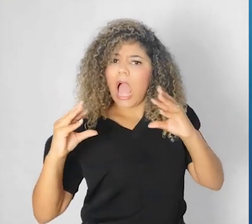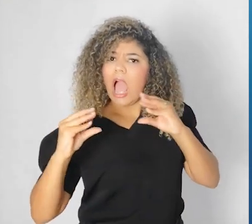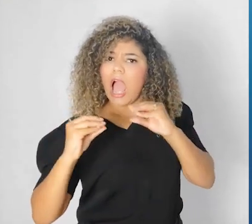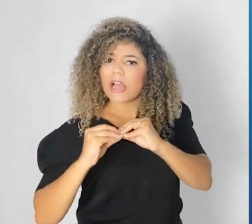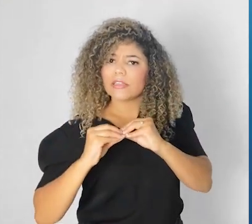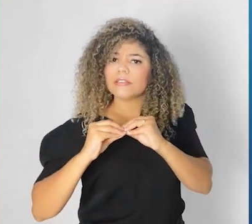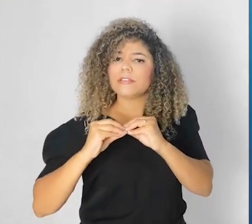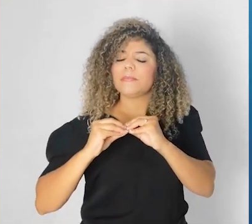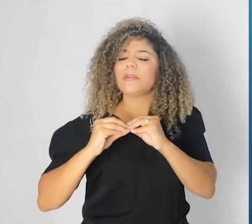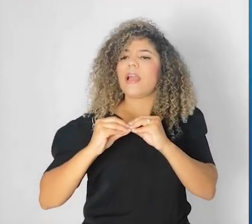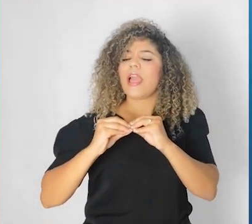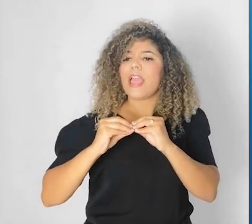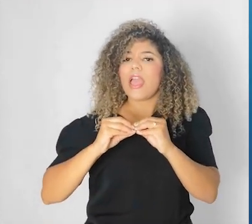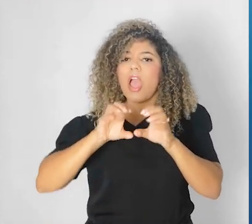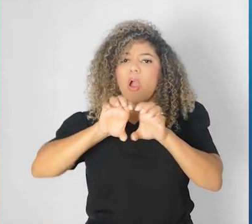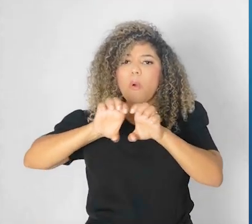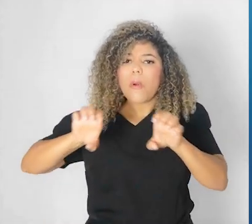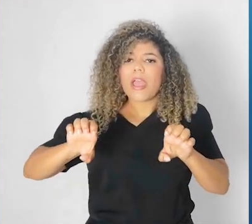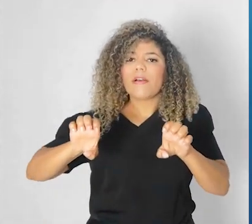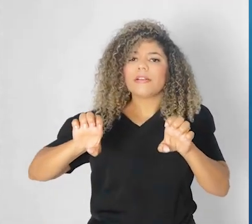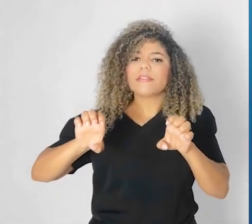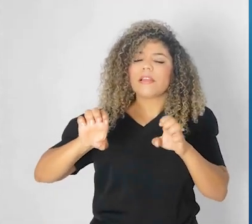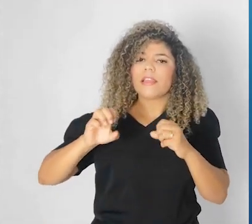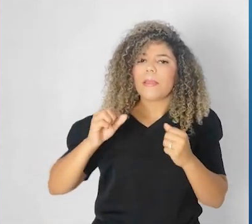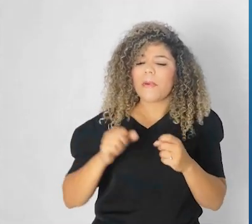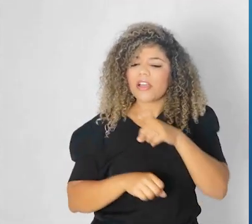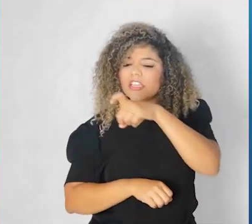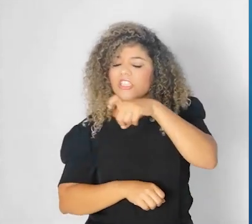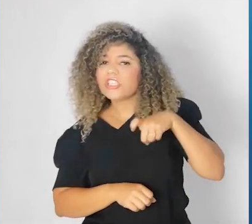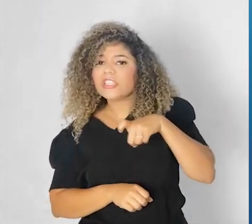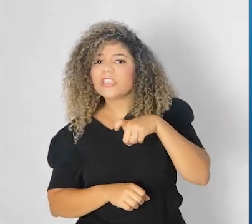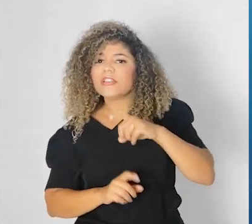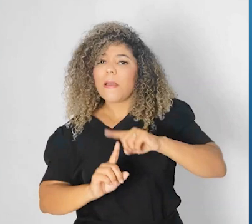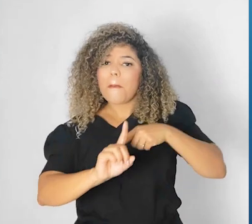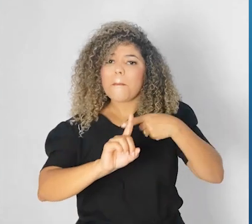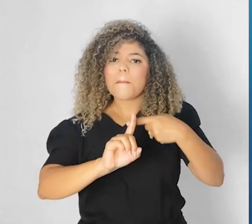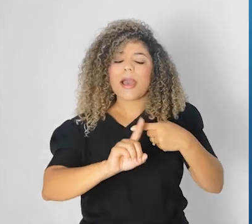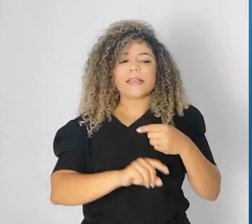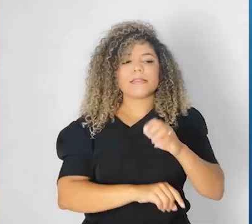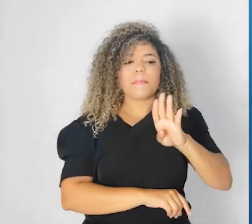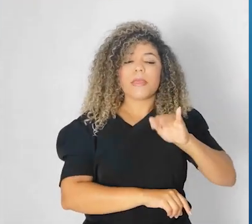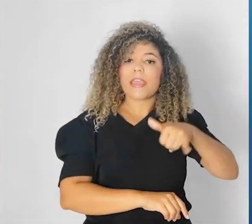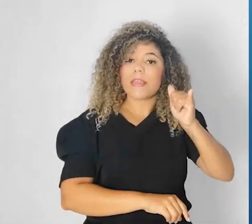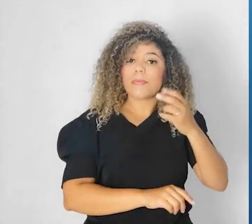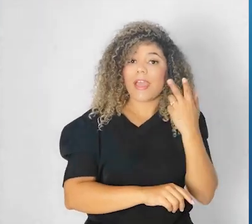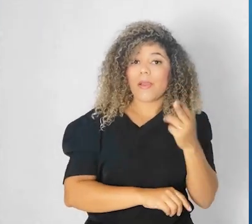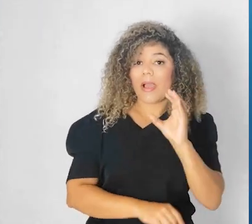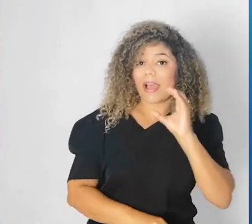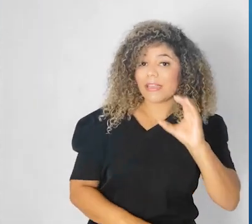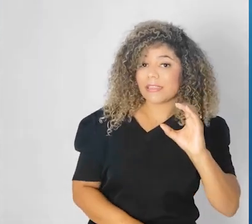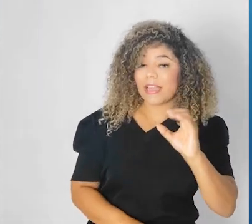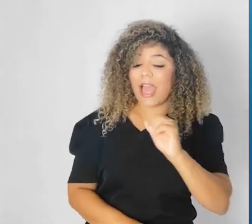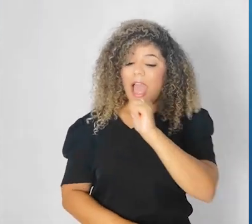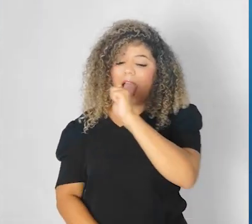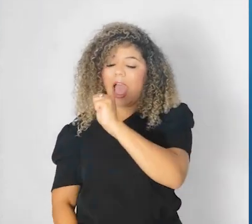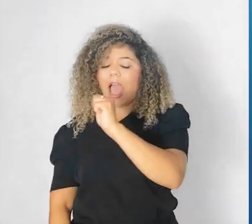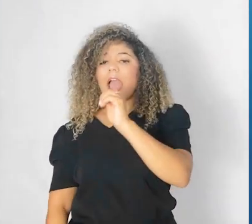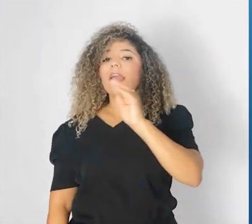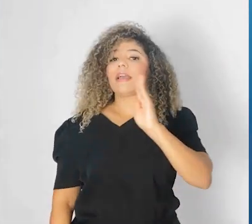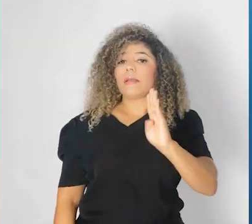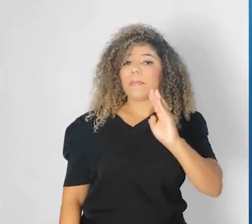equação equivalente à forma ax mais by igual a c, com a e b e